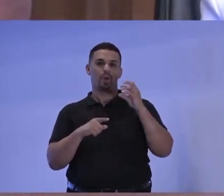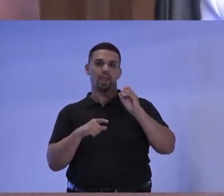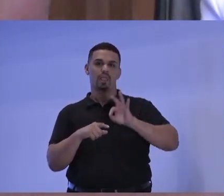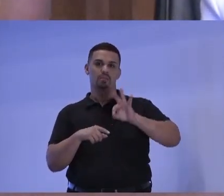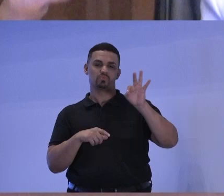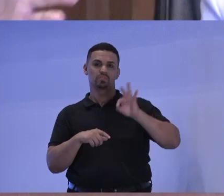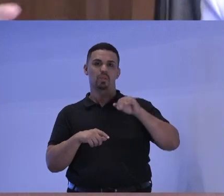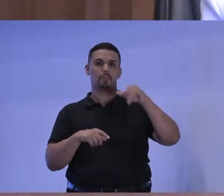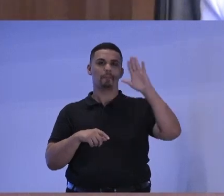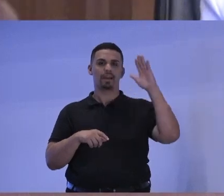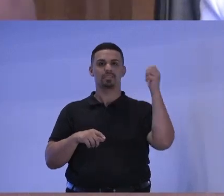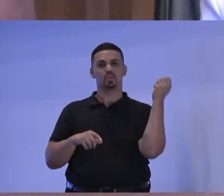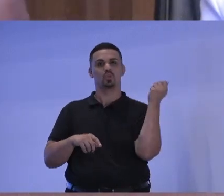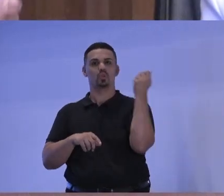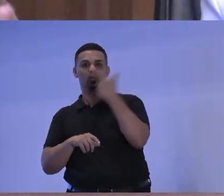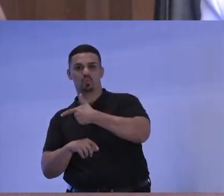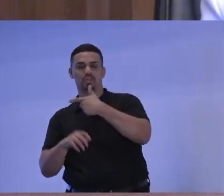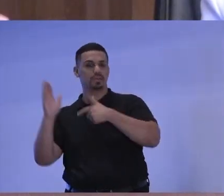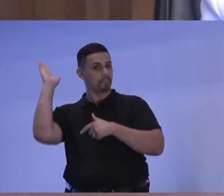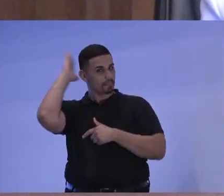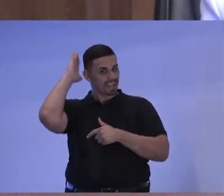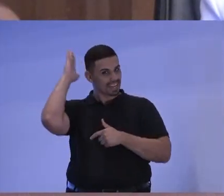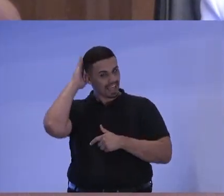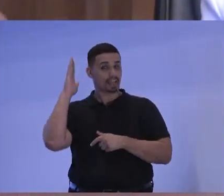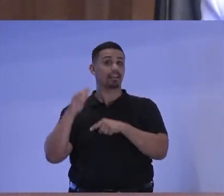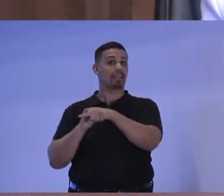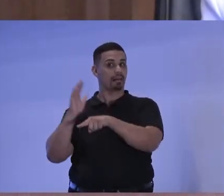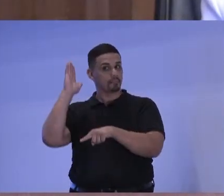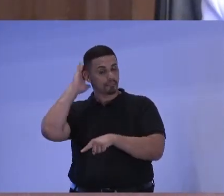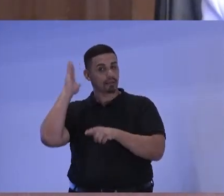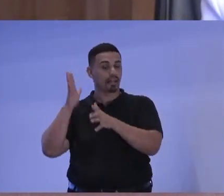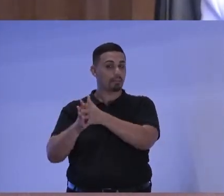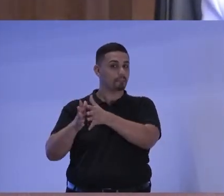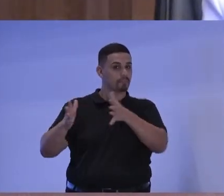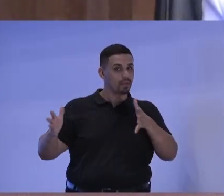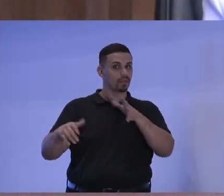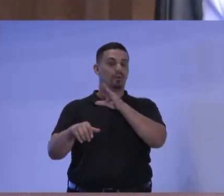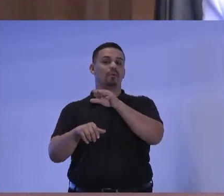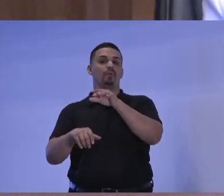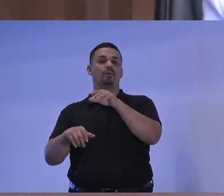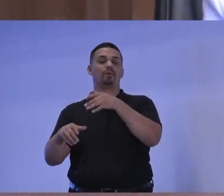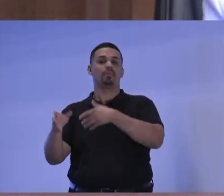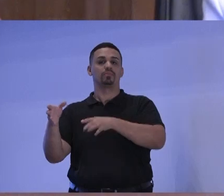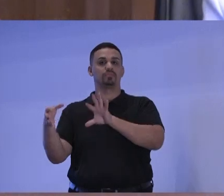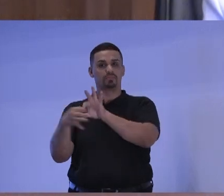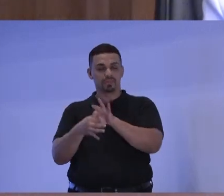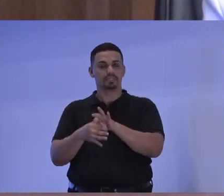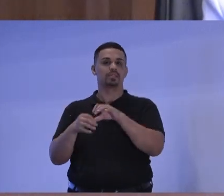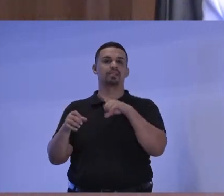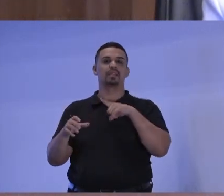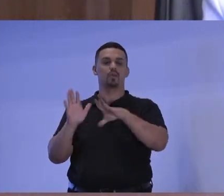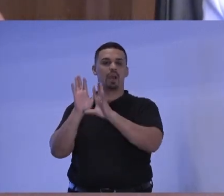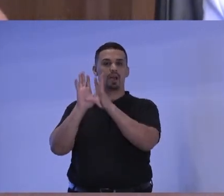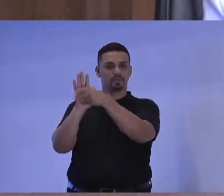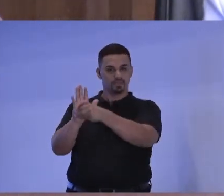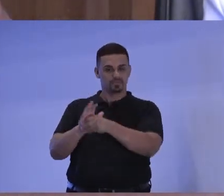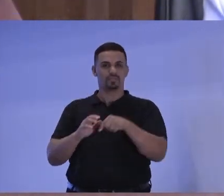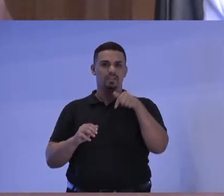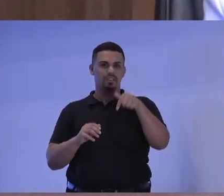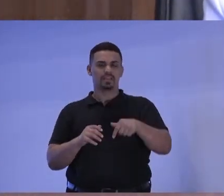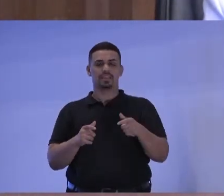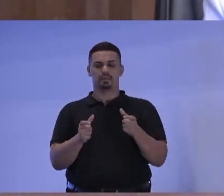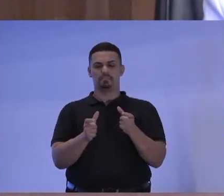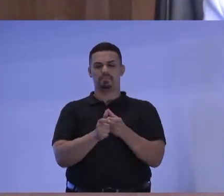estado do Pará, que cuida de uma região enorme da Amazônia. E a gente tem esse orçamento para um quadradinho, para a nossa fazenda aqui no meio do Goiás, e mesmo